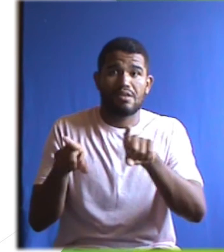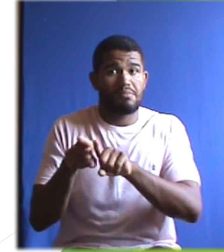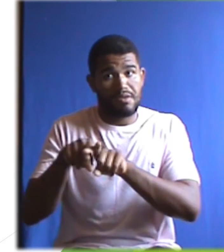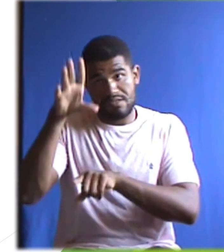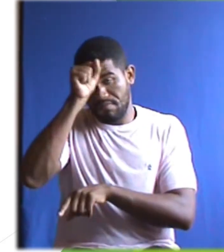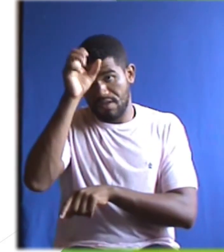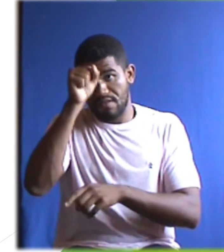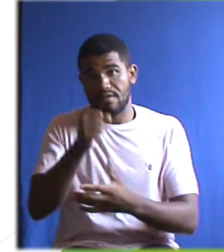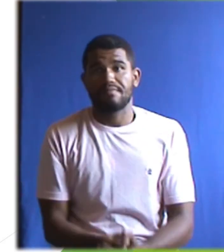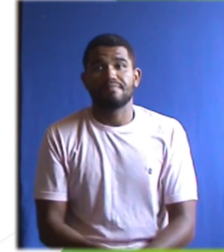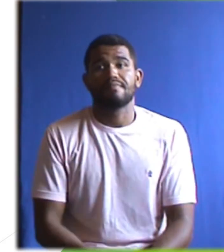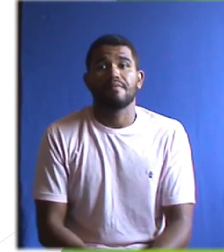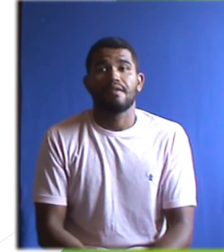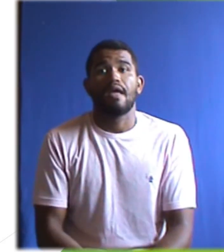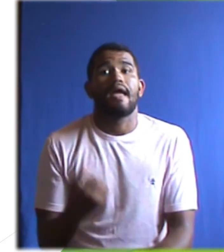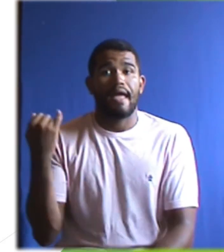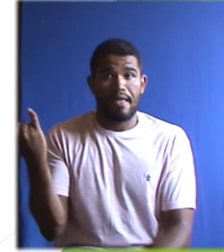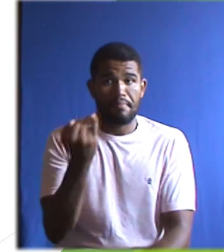de ensinar, de aprender.